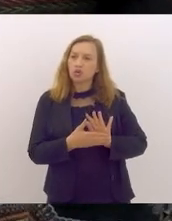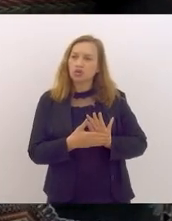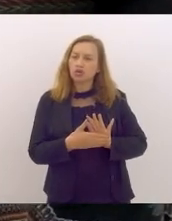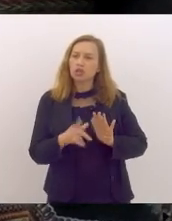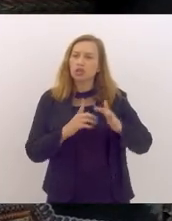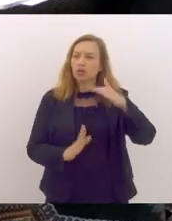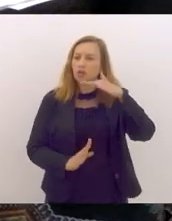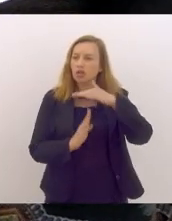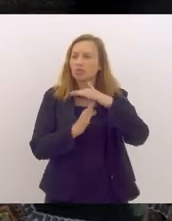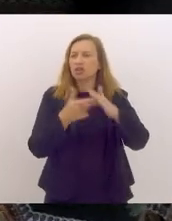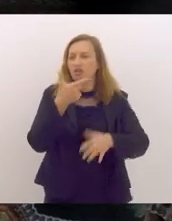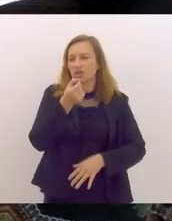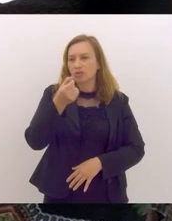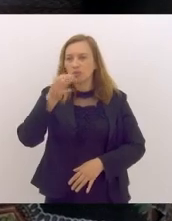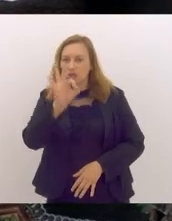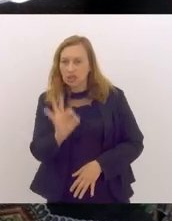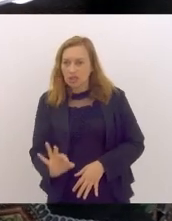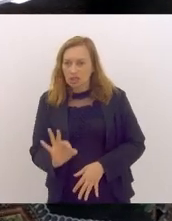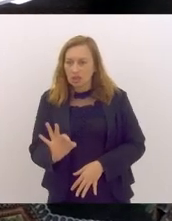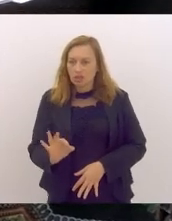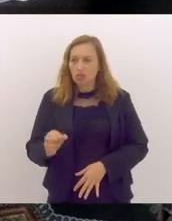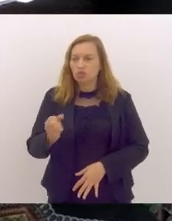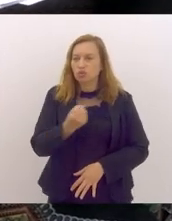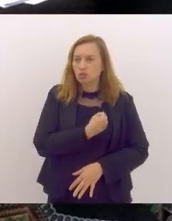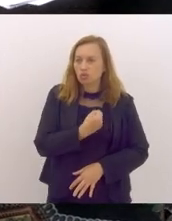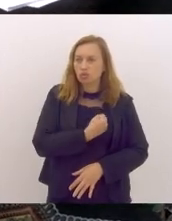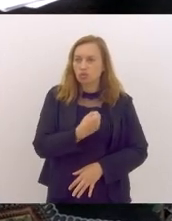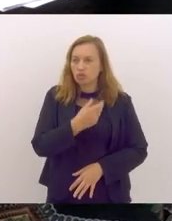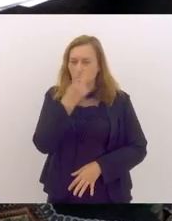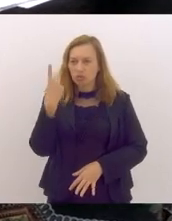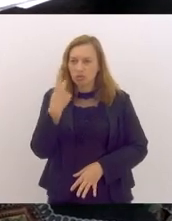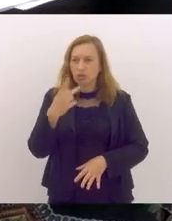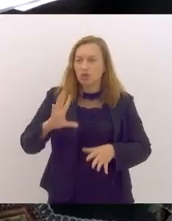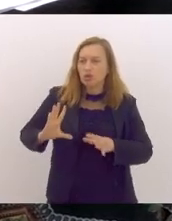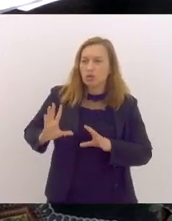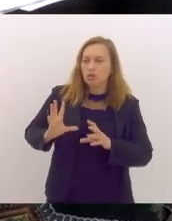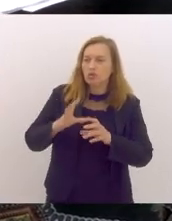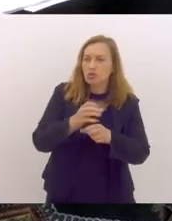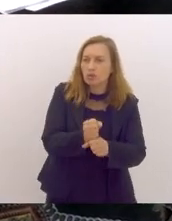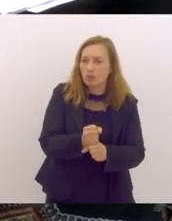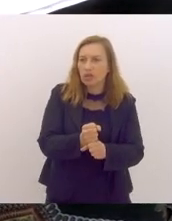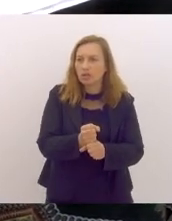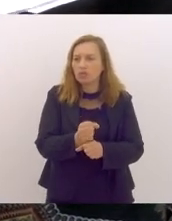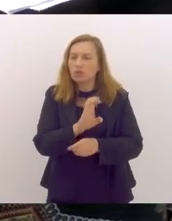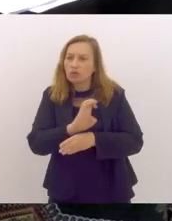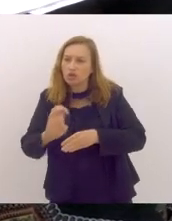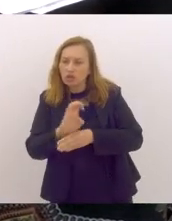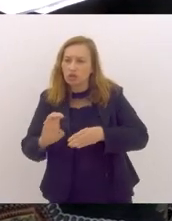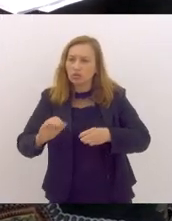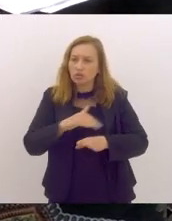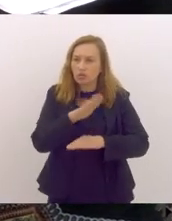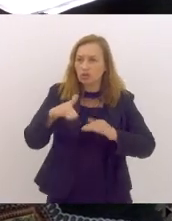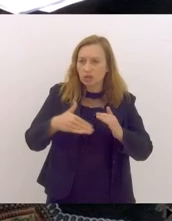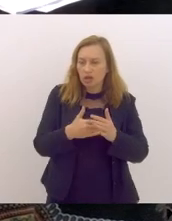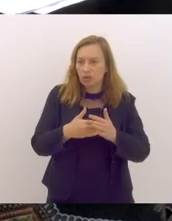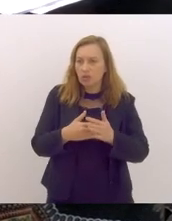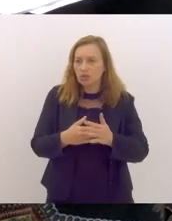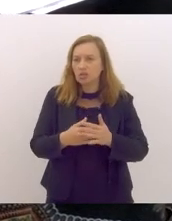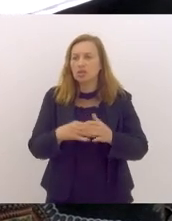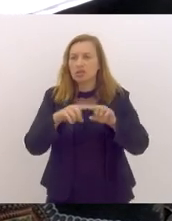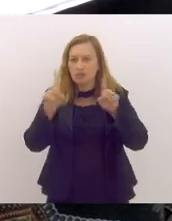um limite de 20% do número de residentes, somados com os estagiários, né, em relação ao número total de